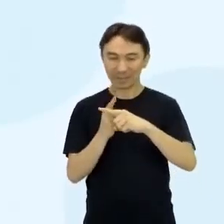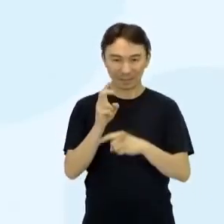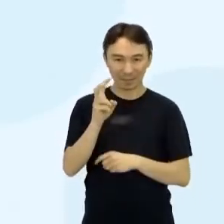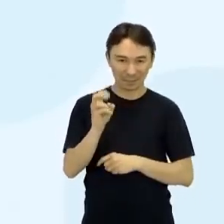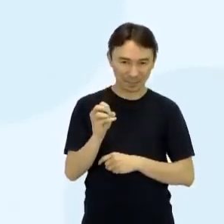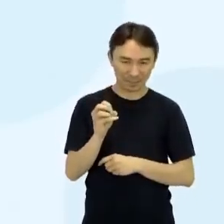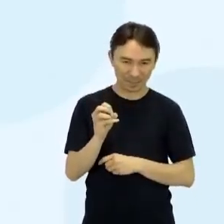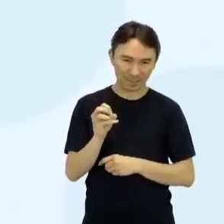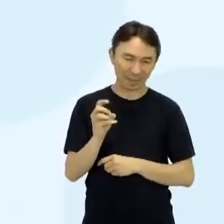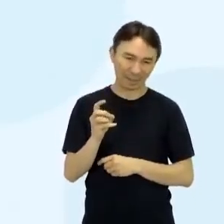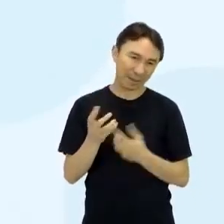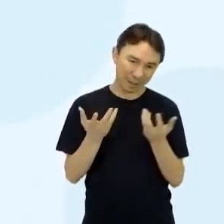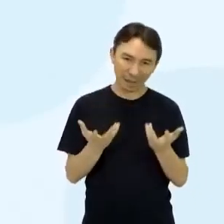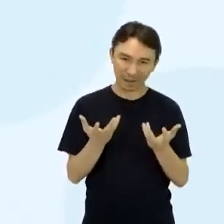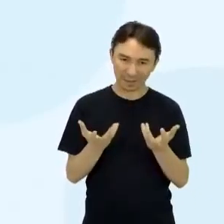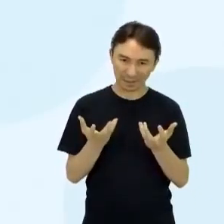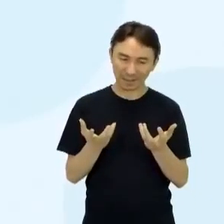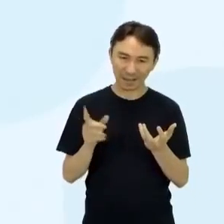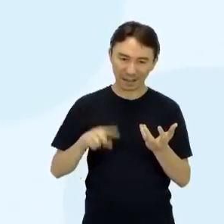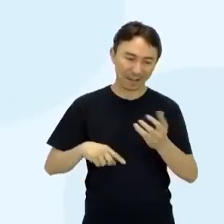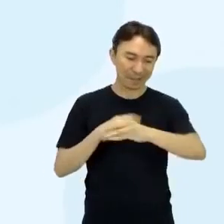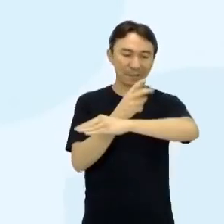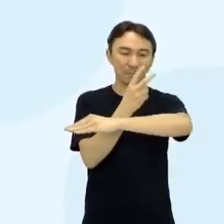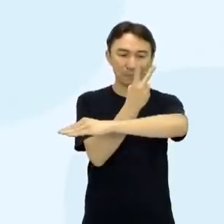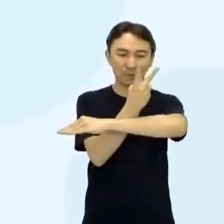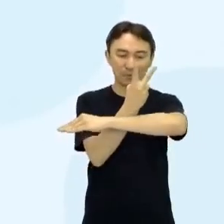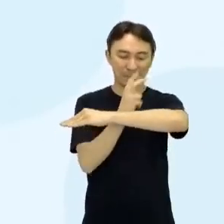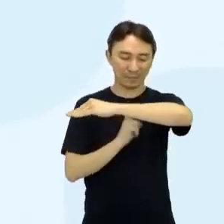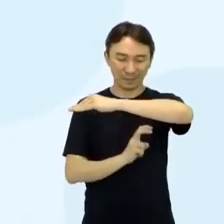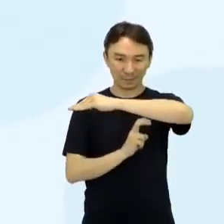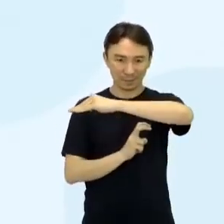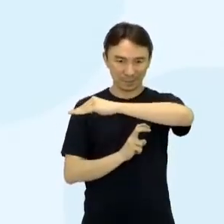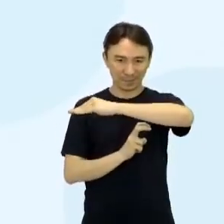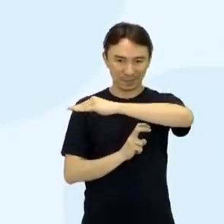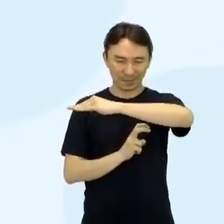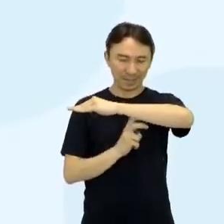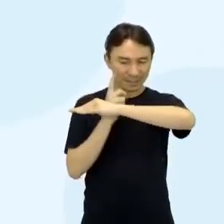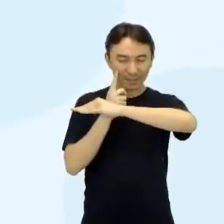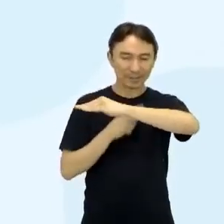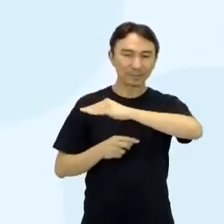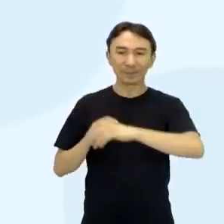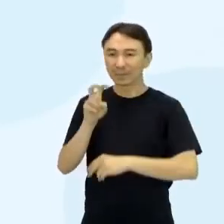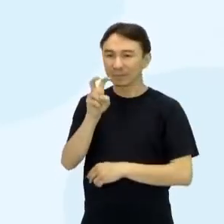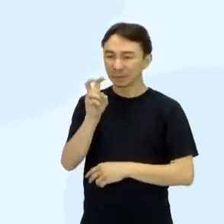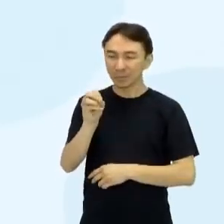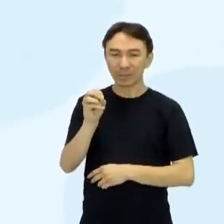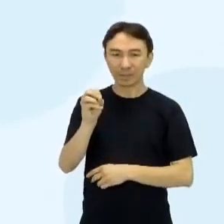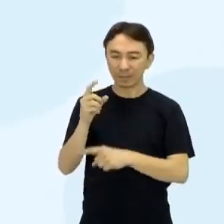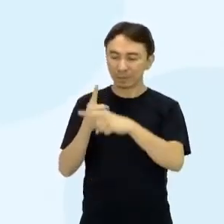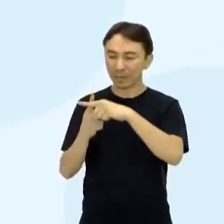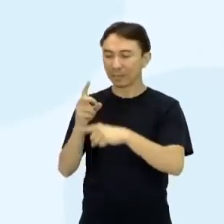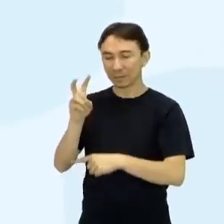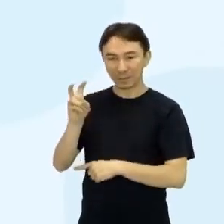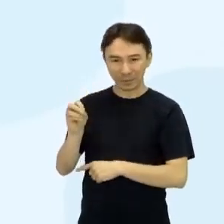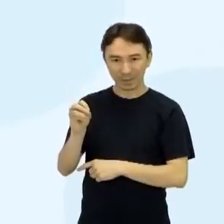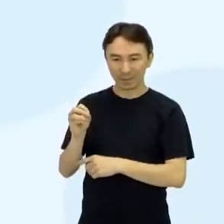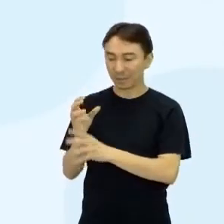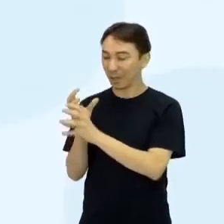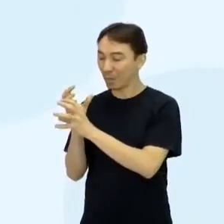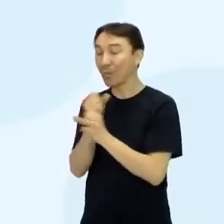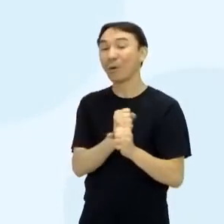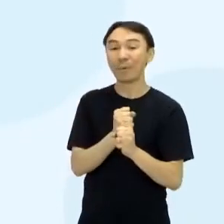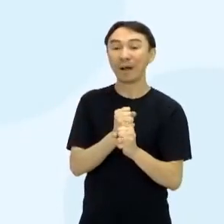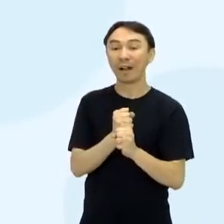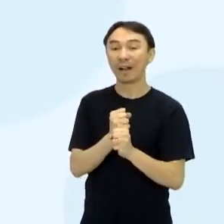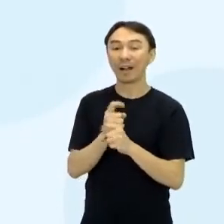são a parte que eu quero, que são os 2/5. E aí, somando os dois, né, Vivi? Aqui, a escola Maria